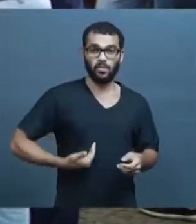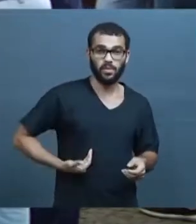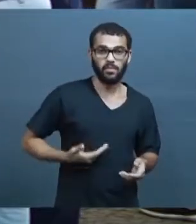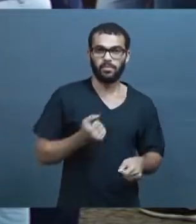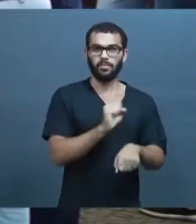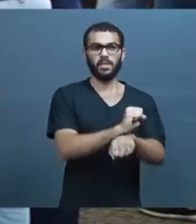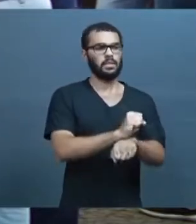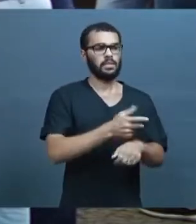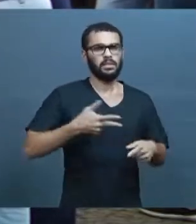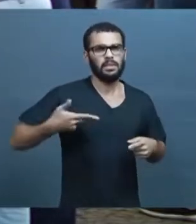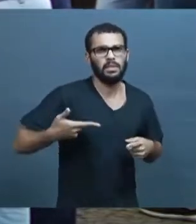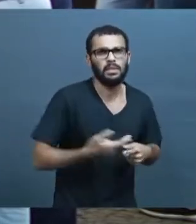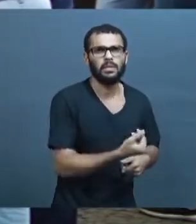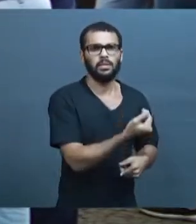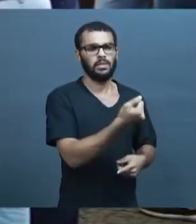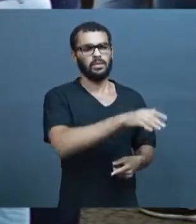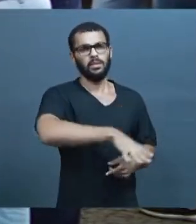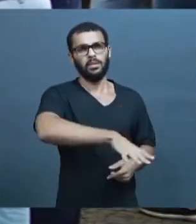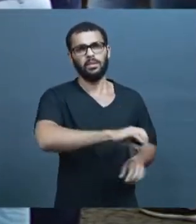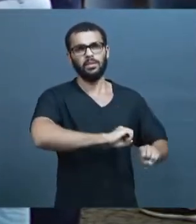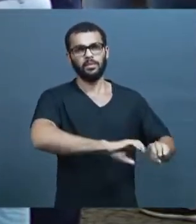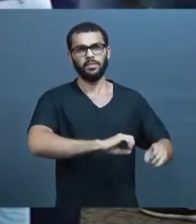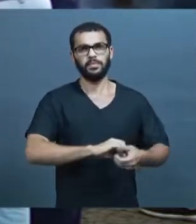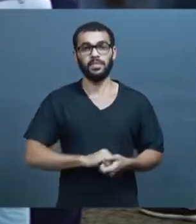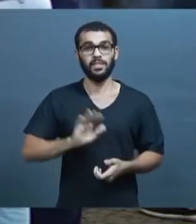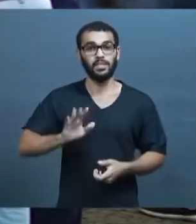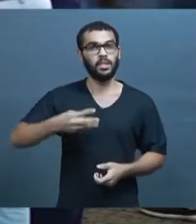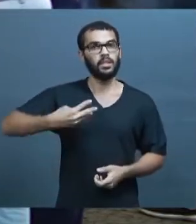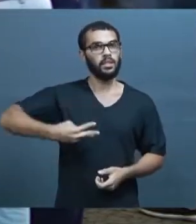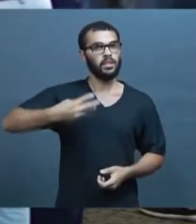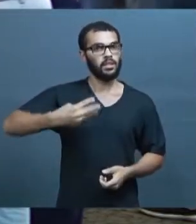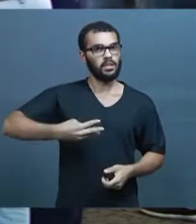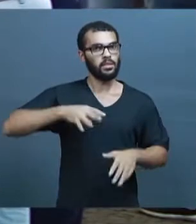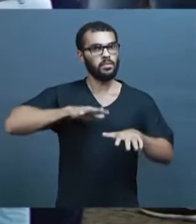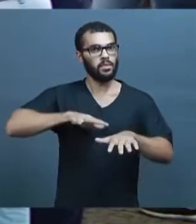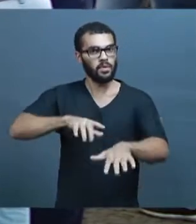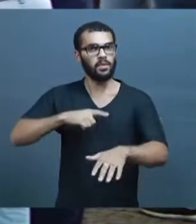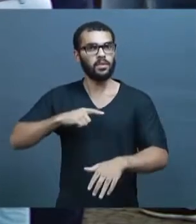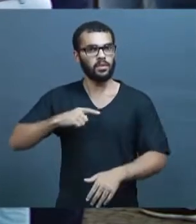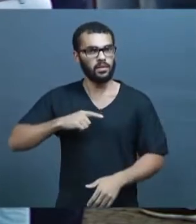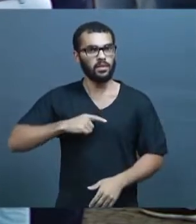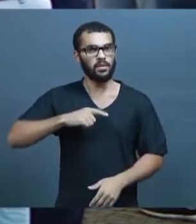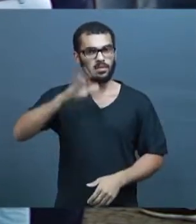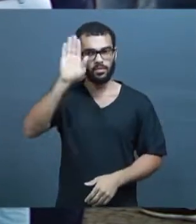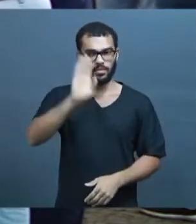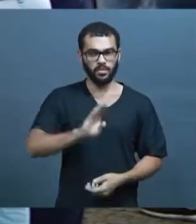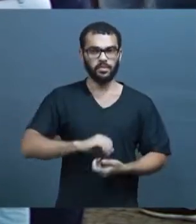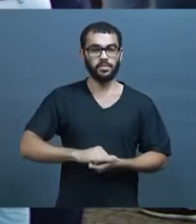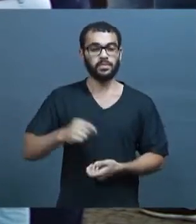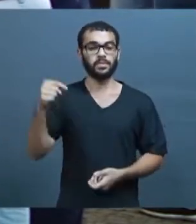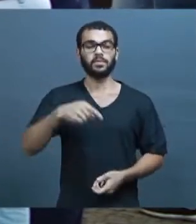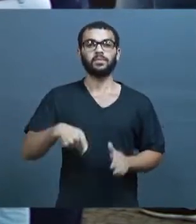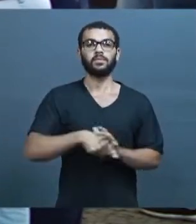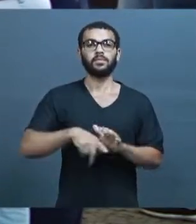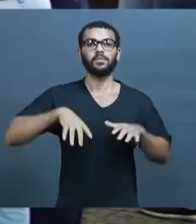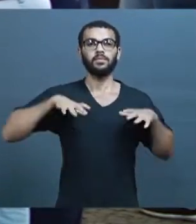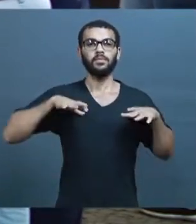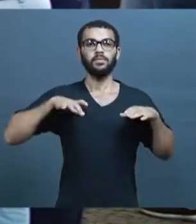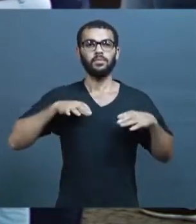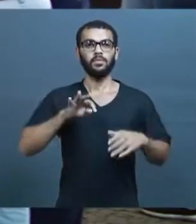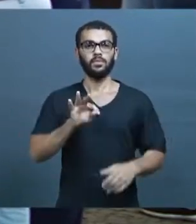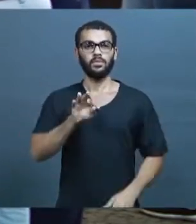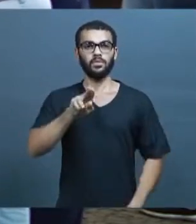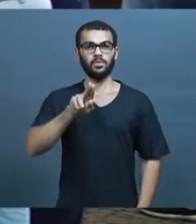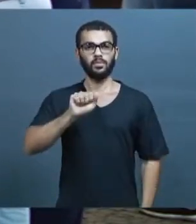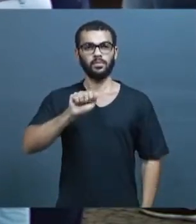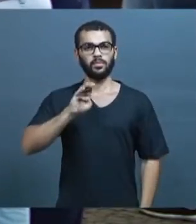é a terceira manifestação que acontece em todo o país e aqui em Uberlândia, mais uma vez na Praça do Balvilela, onde reuniu